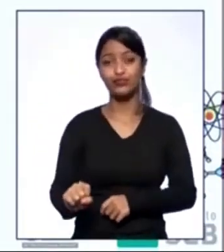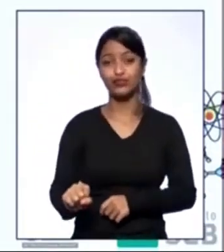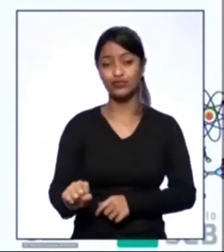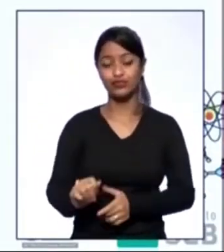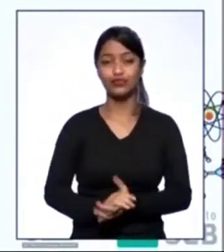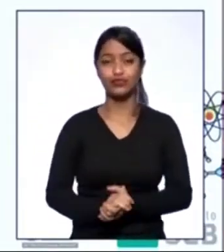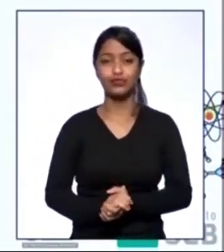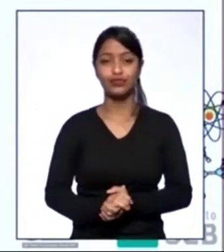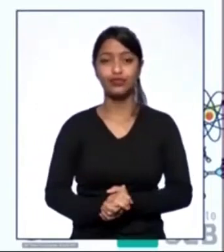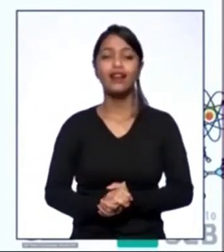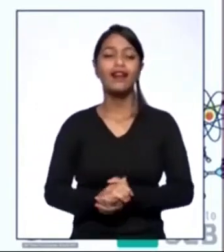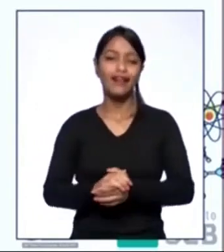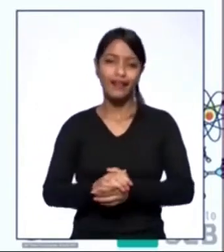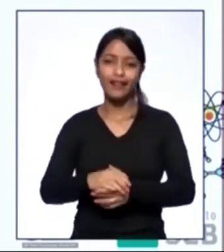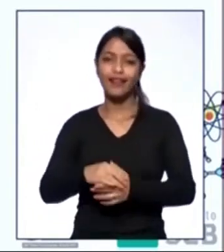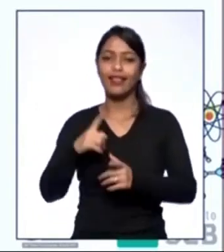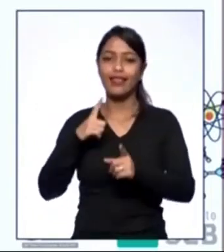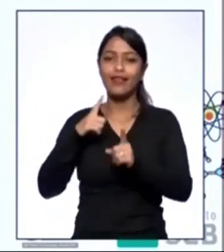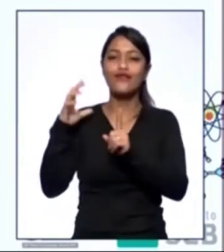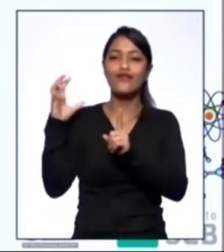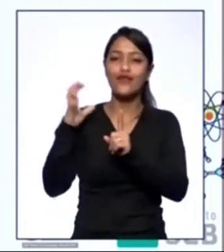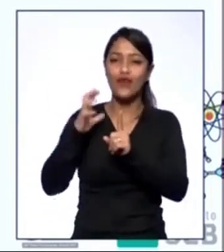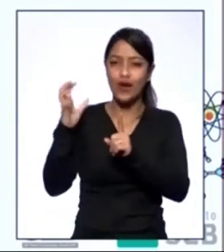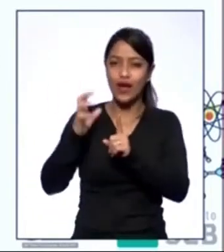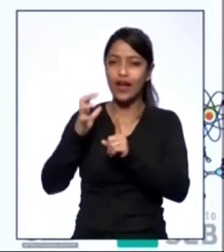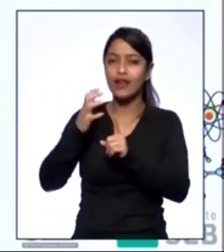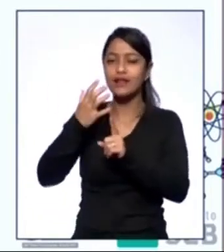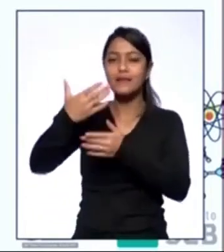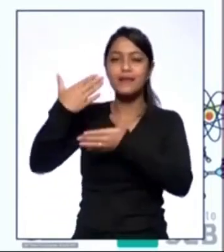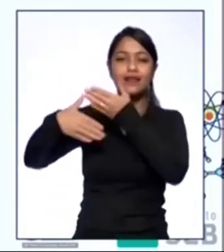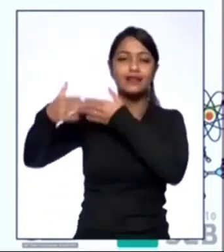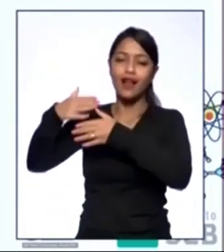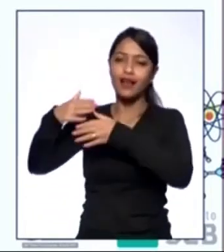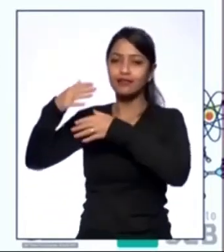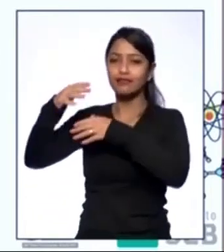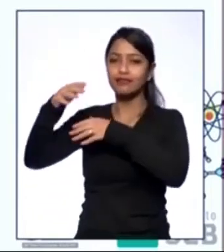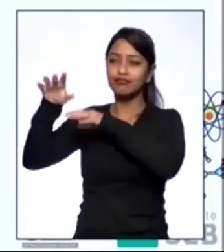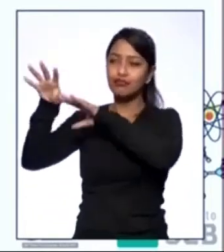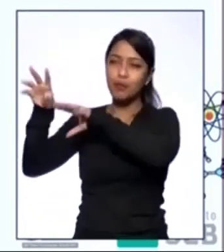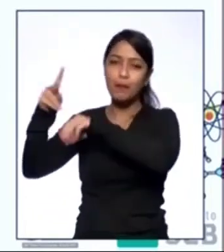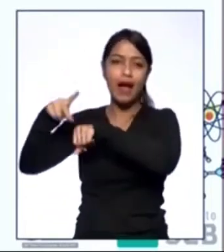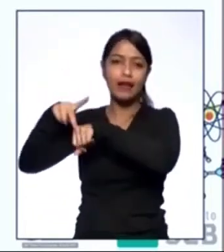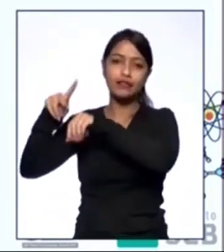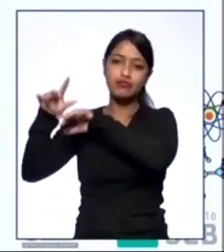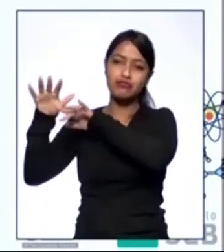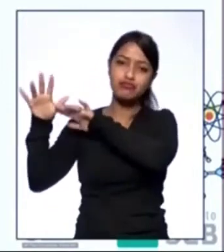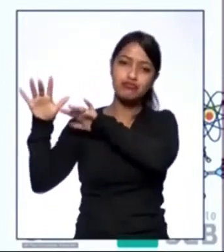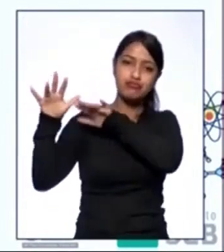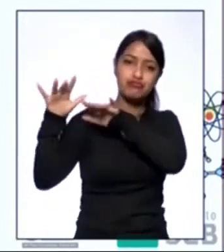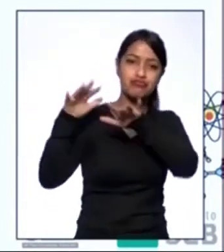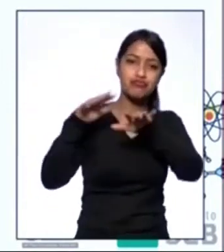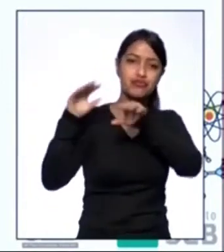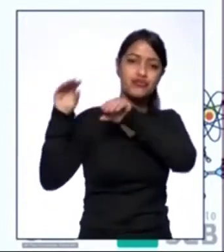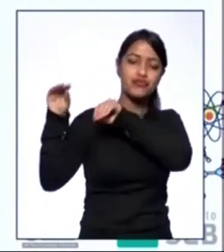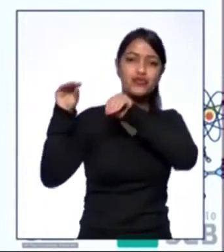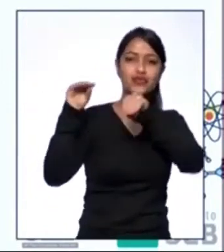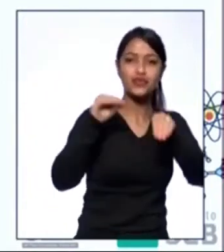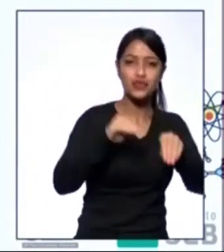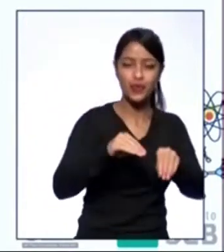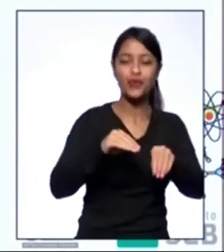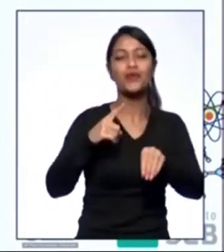muito a ver com o fluxo migratório, da condição dos imigrantes que ali, né, chegaram, de como